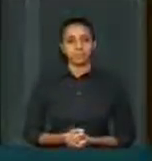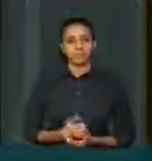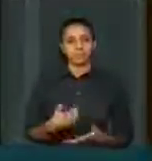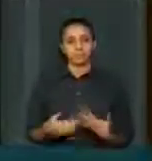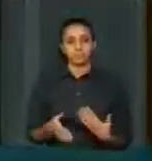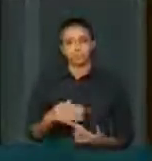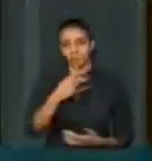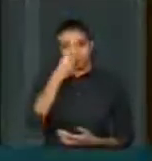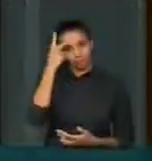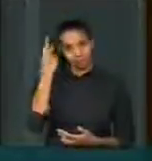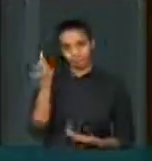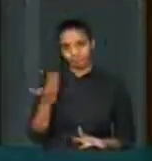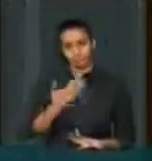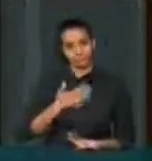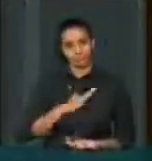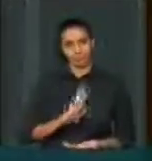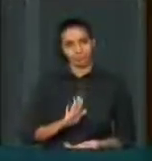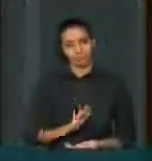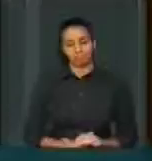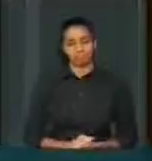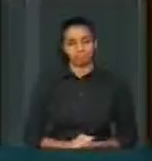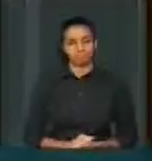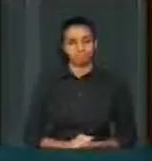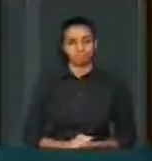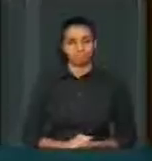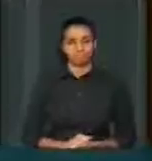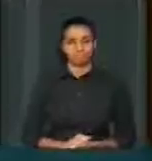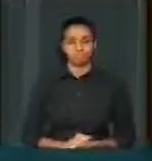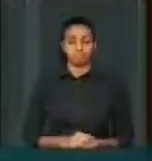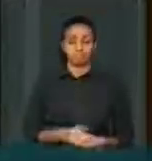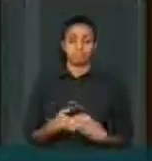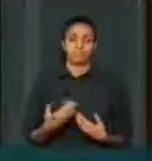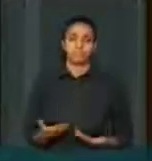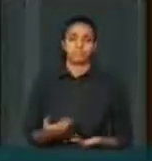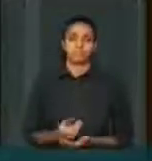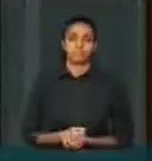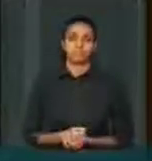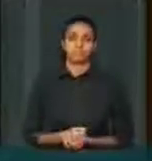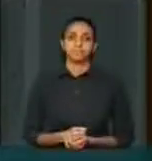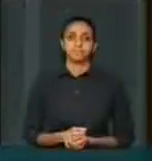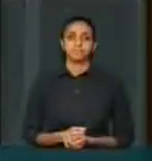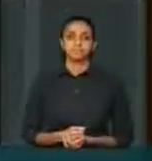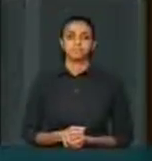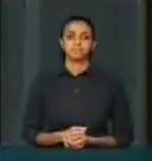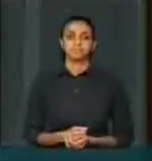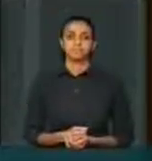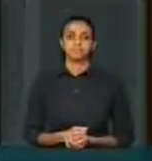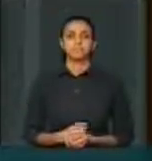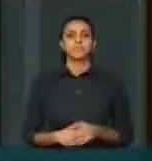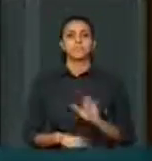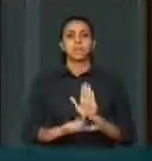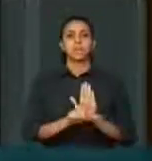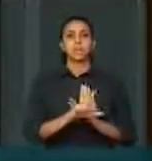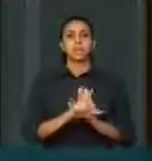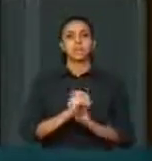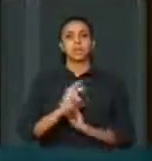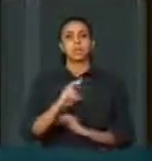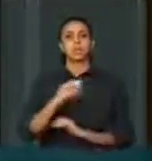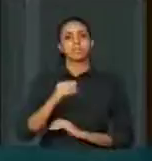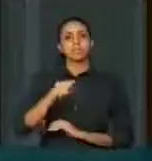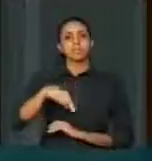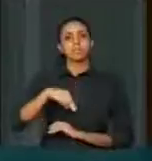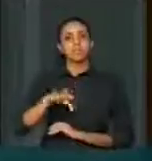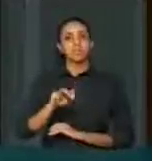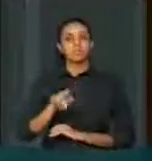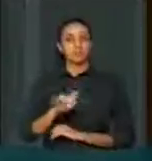qualquer cidadão. Registrar também, senhor presidente, que na mesma lei orçamentária veio a possibilidade